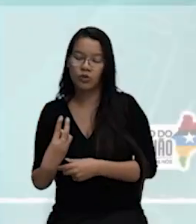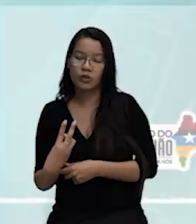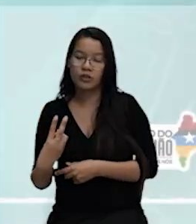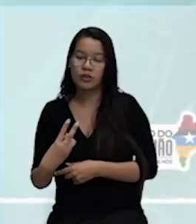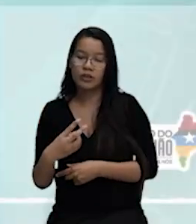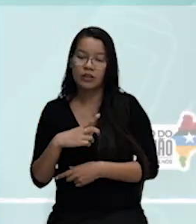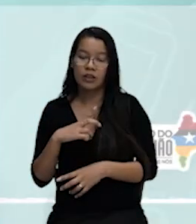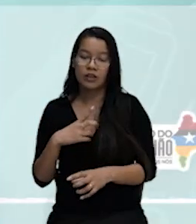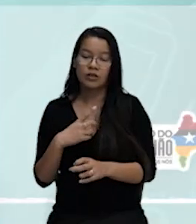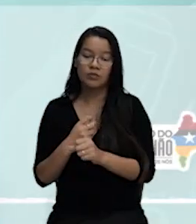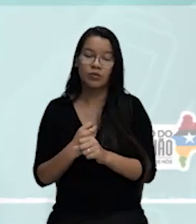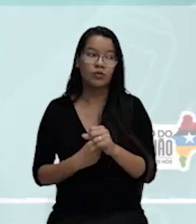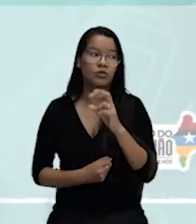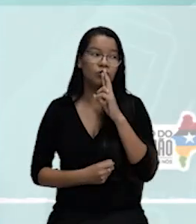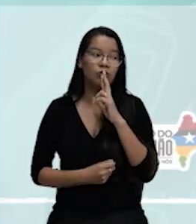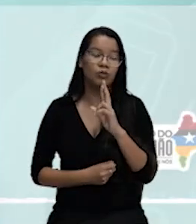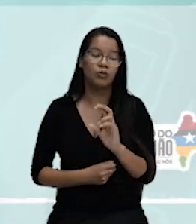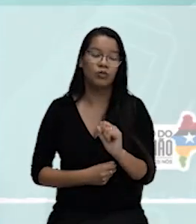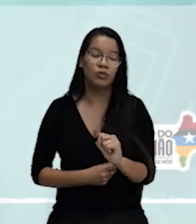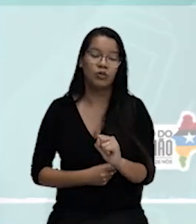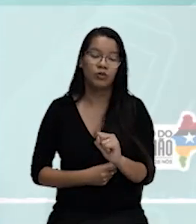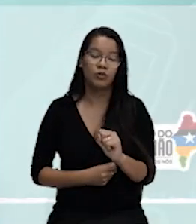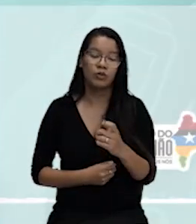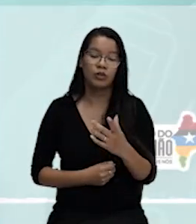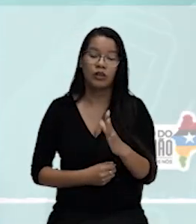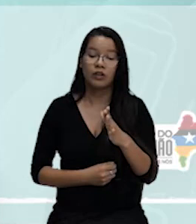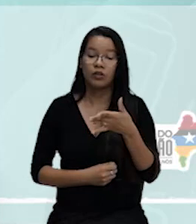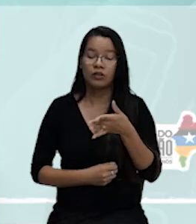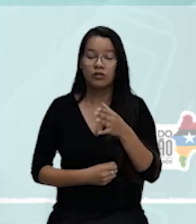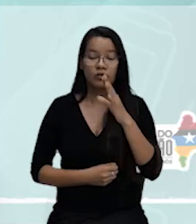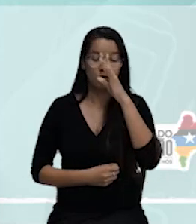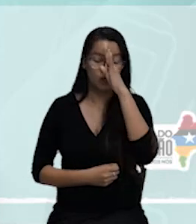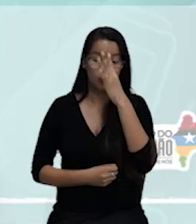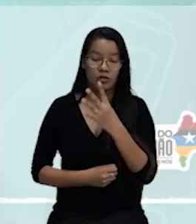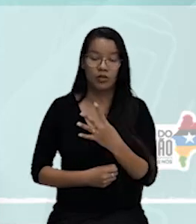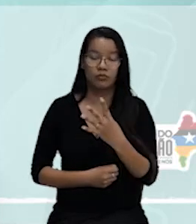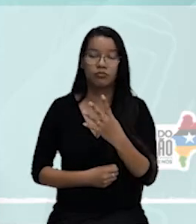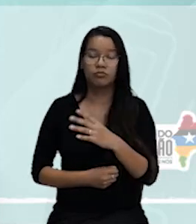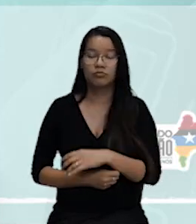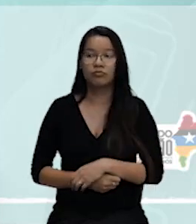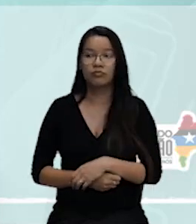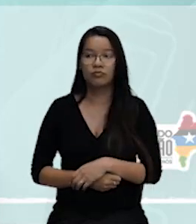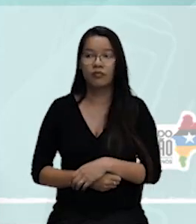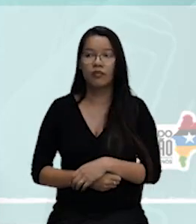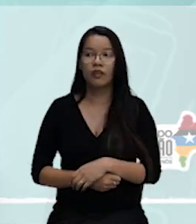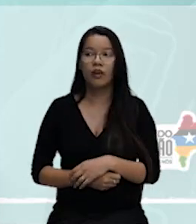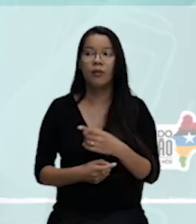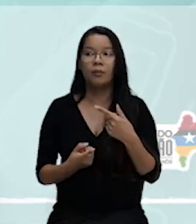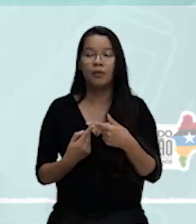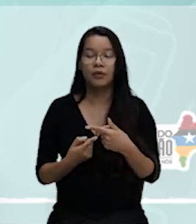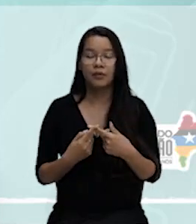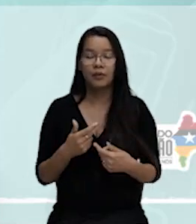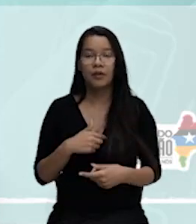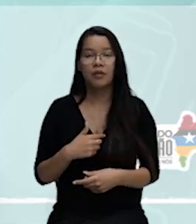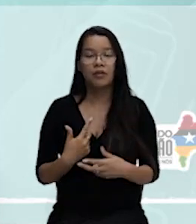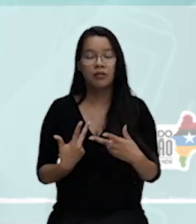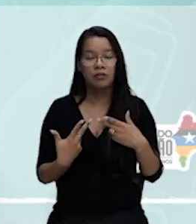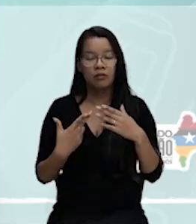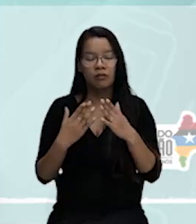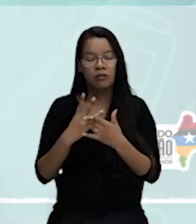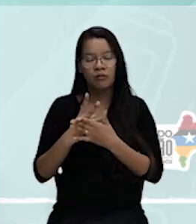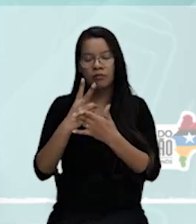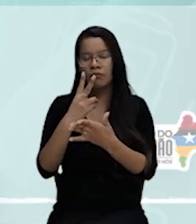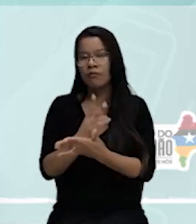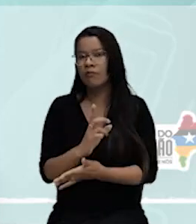8. E agora? Conjunto solução. Mais uma vez, ó, porque eu estou igualando a uma constante,